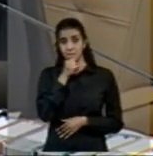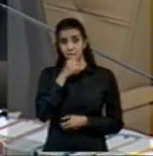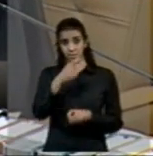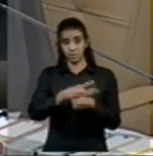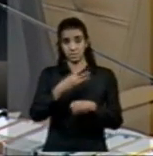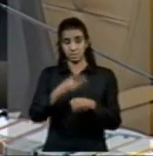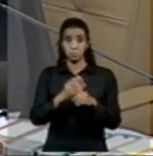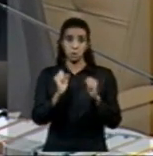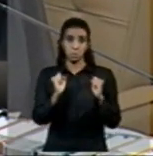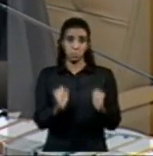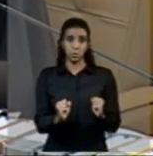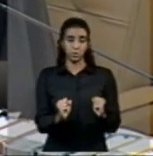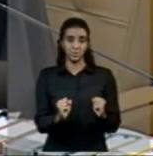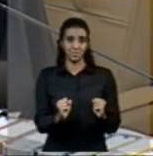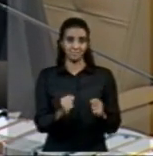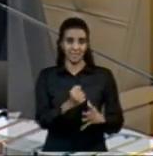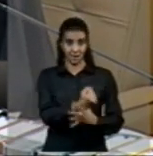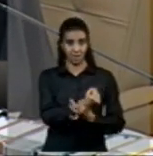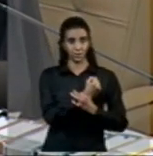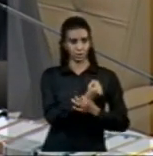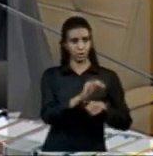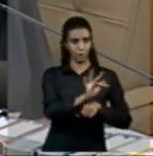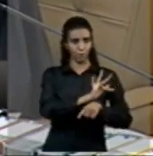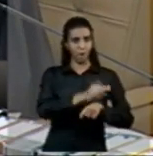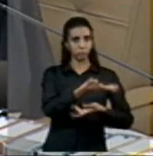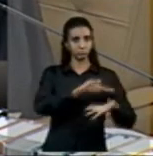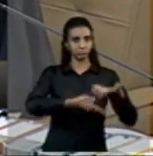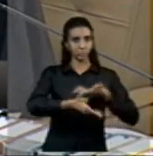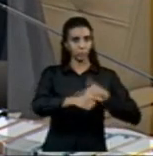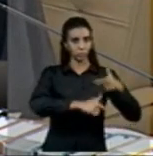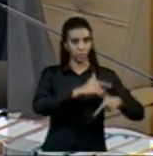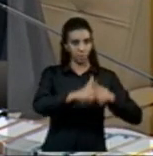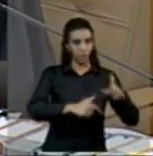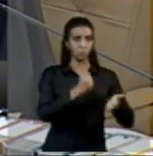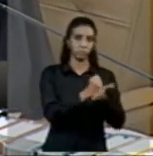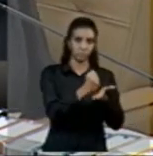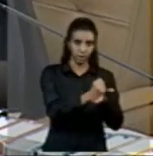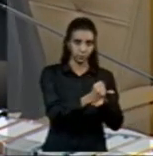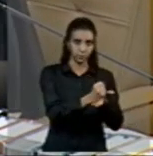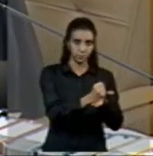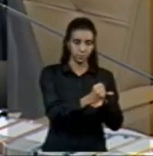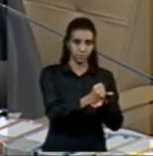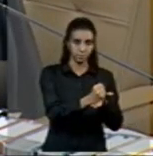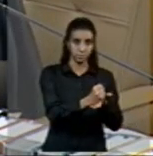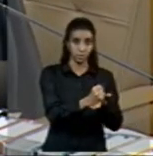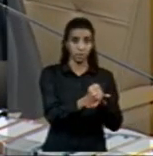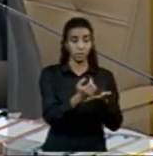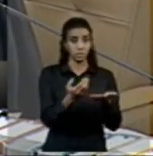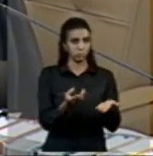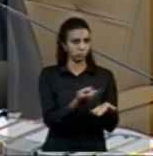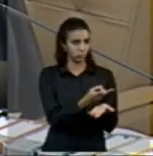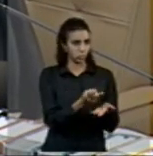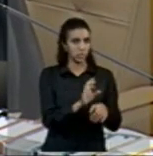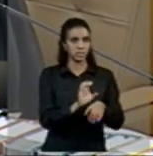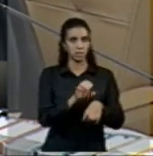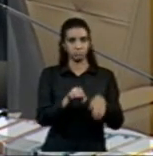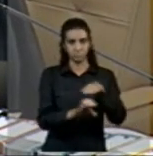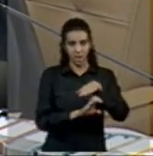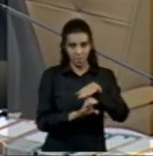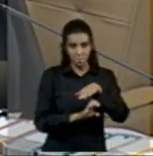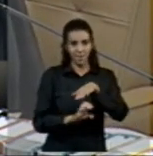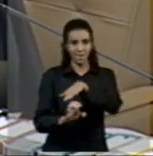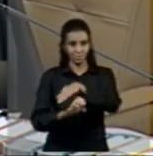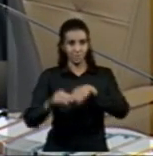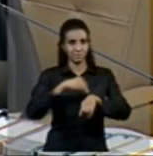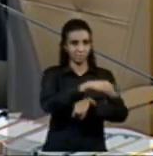pode ser praticada garantindo formalmente a relação de emprego e o contrato de trabalho, ambos firmados com as empresas prestadoras de